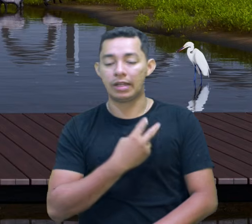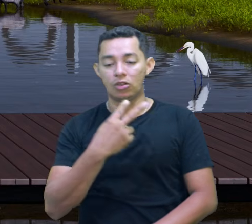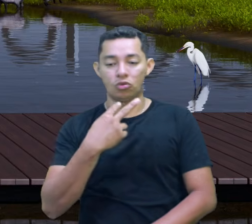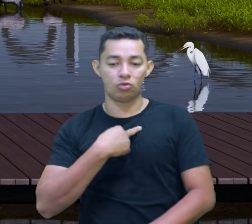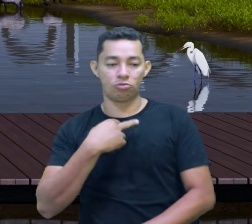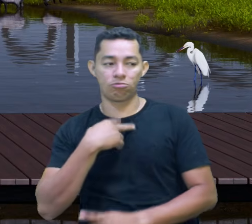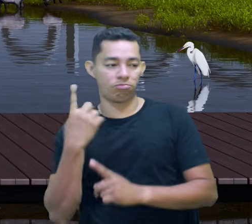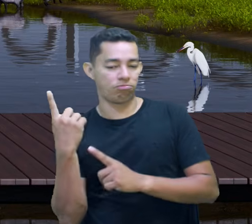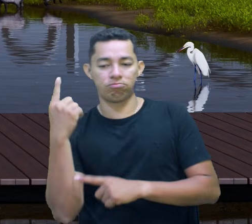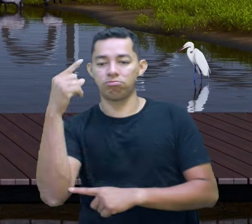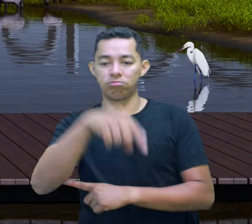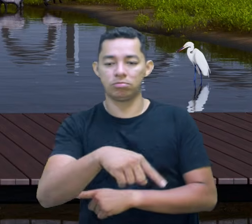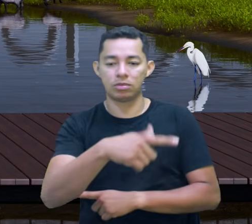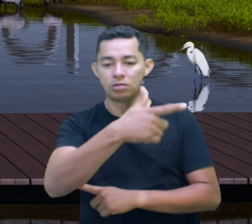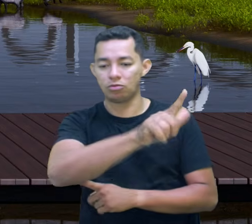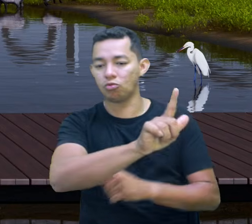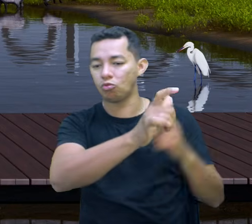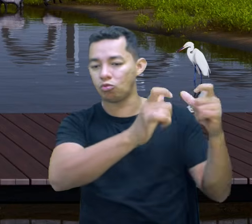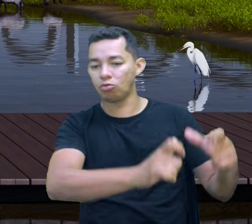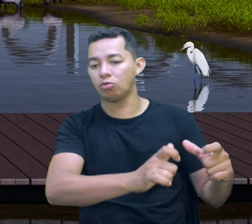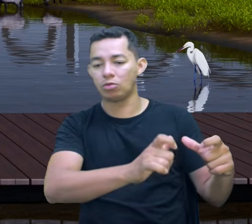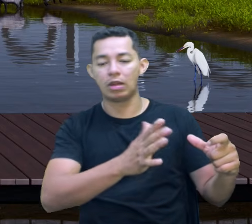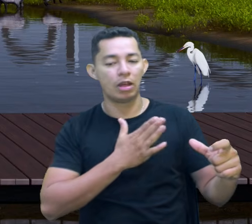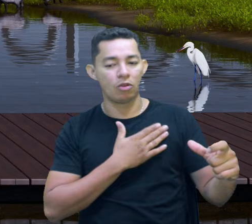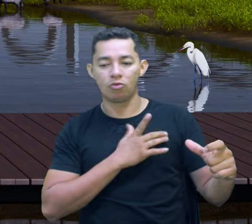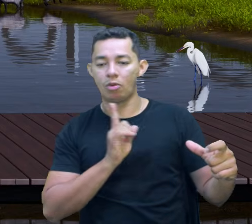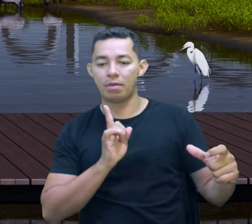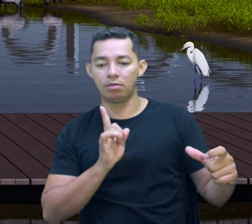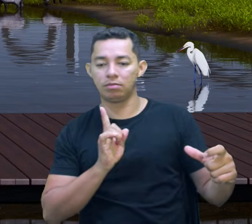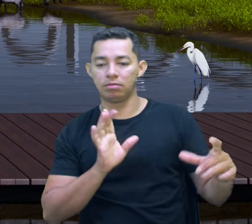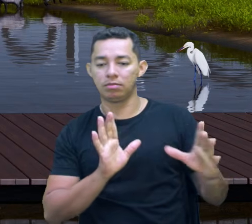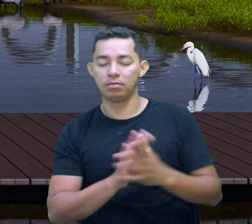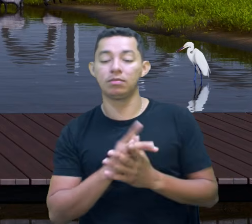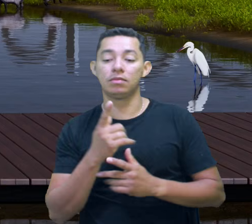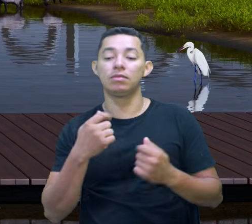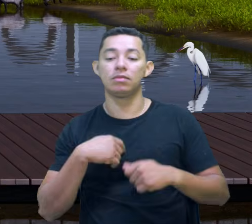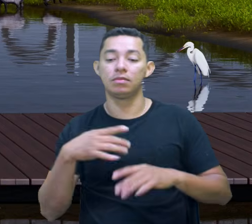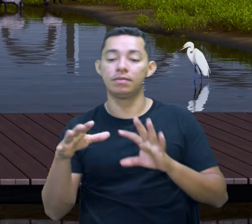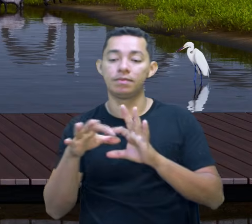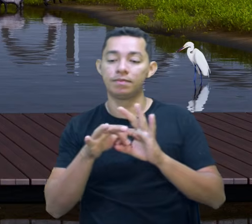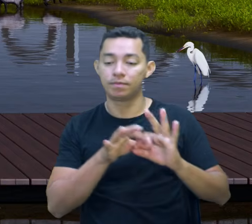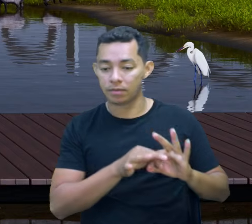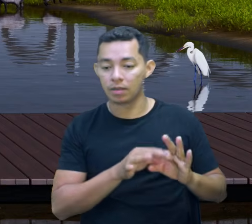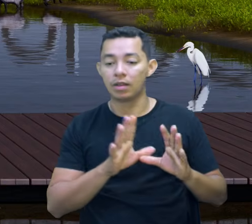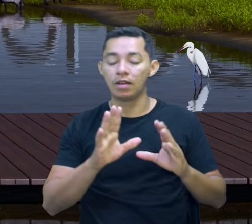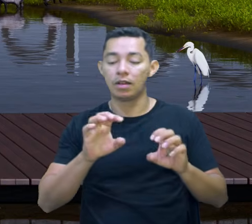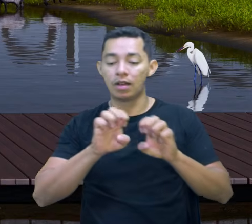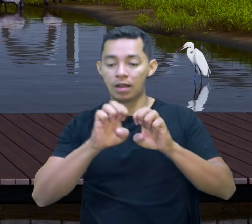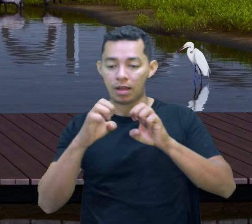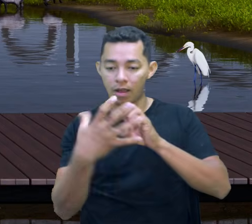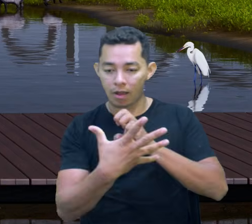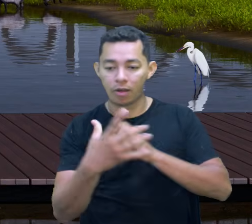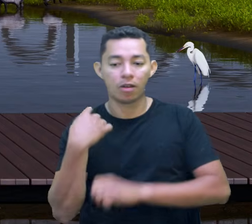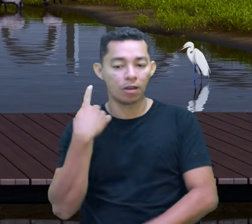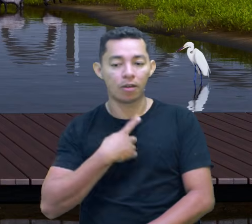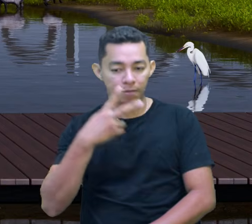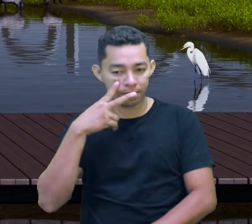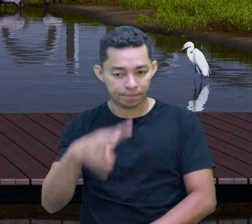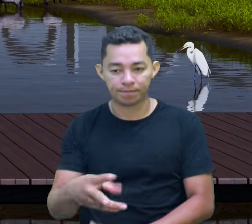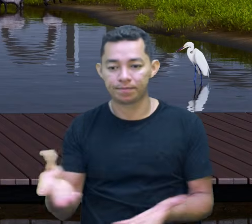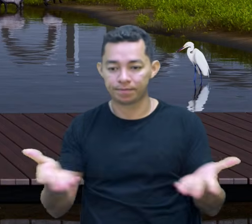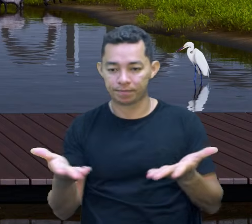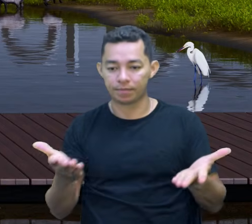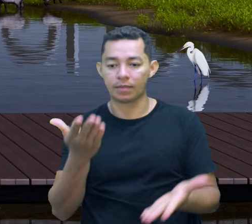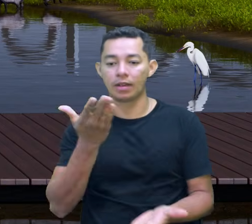outro. Então, isso, de uma maneira geral, é o contexto ecológico que nós vamos ver hoje nessa aula,